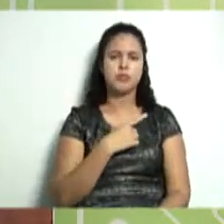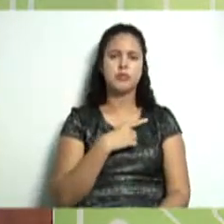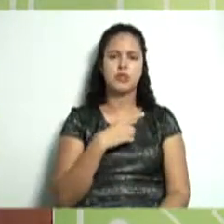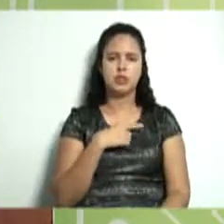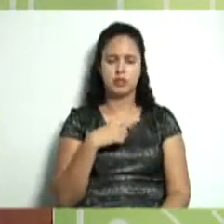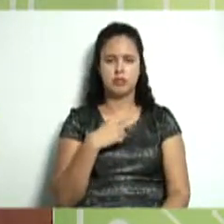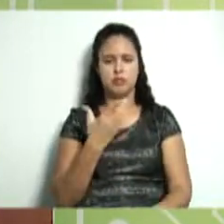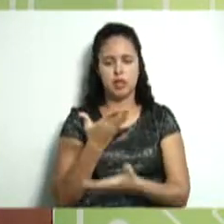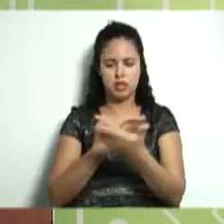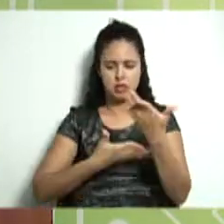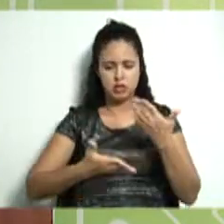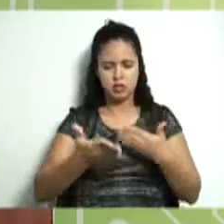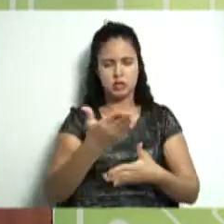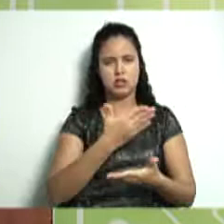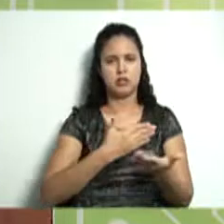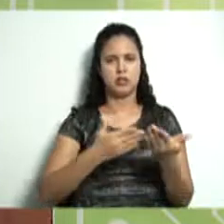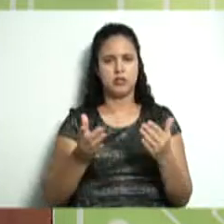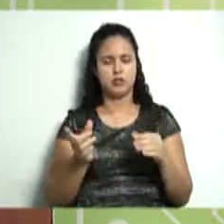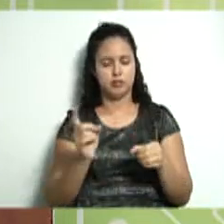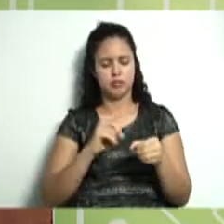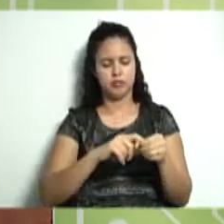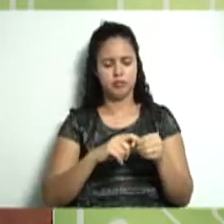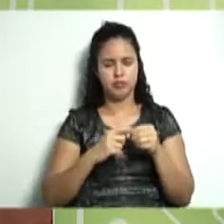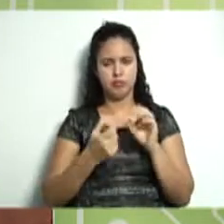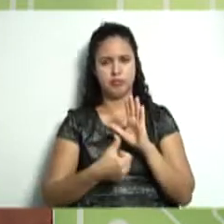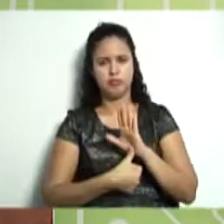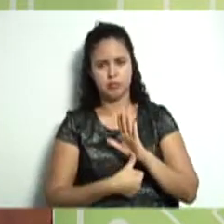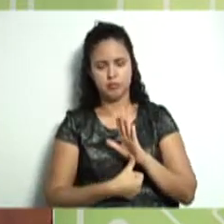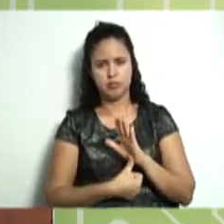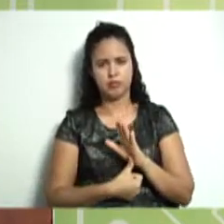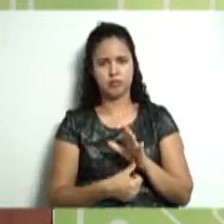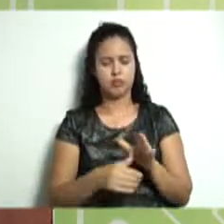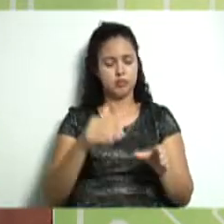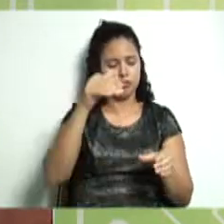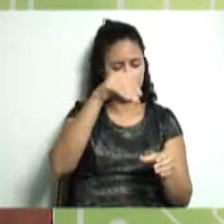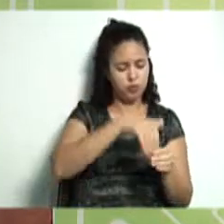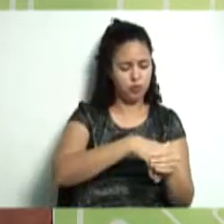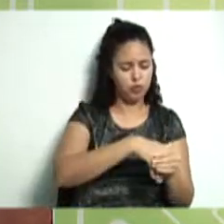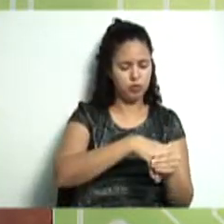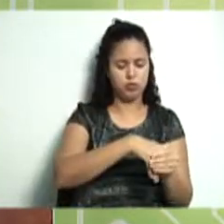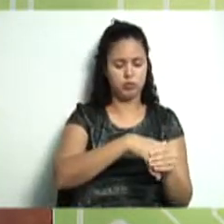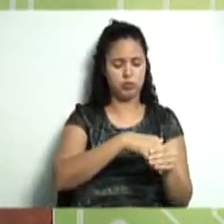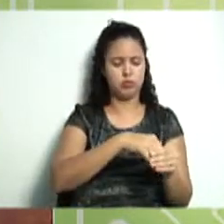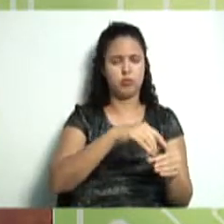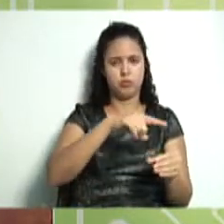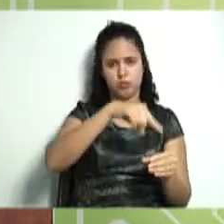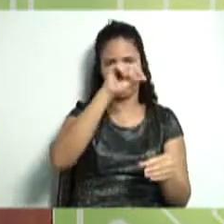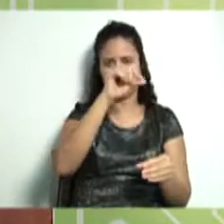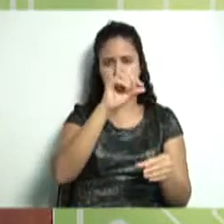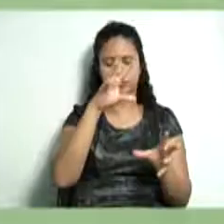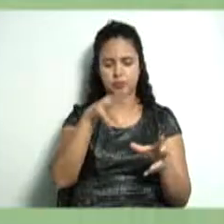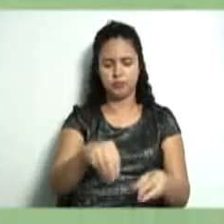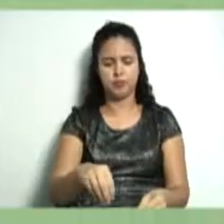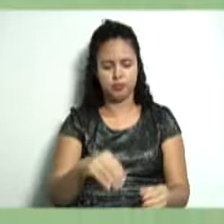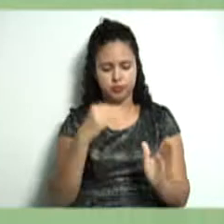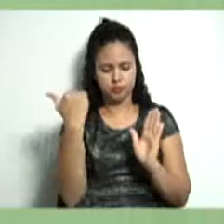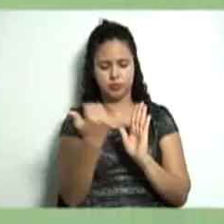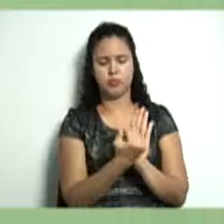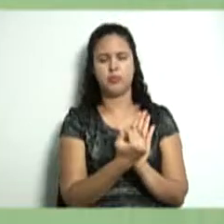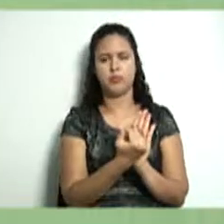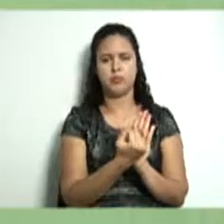dos cooperados. Então, o voto da maioria é o que deve ser acatado. A segunda